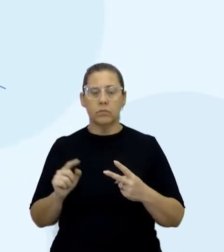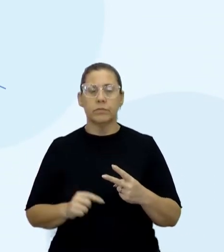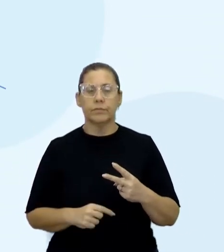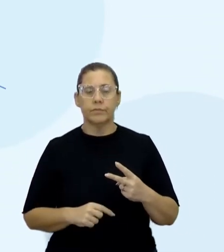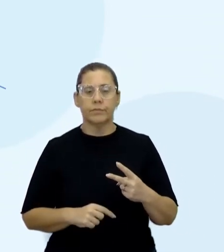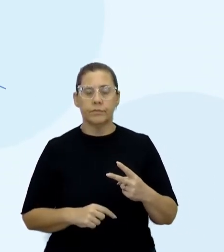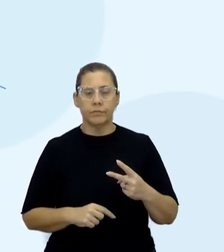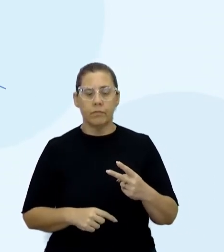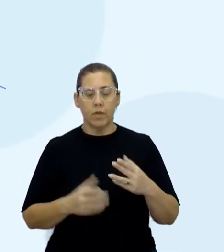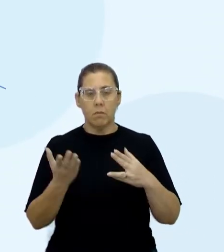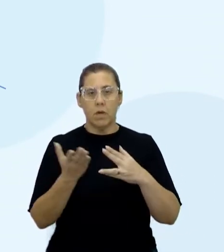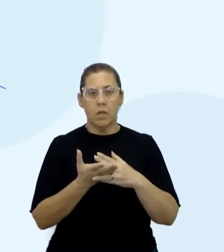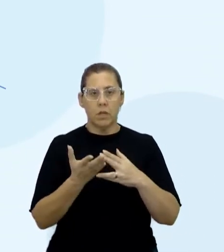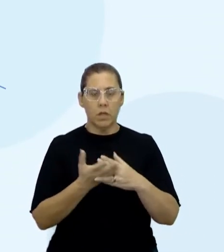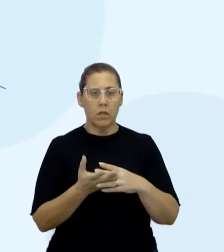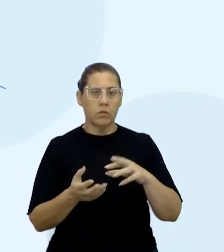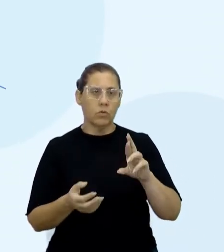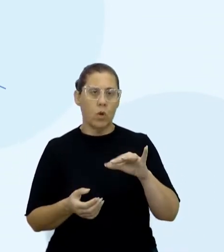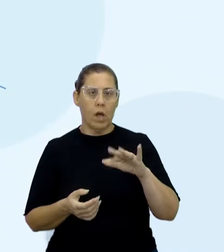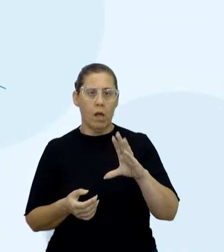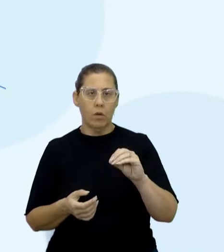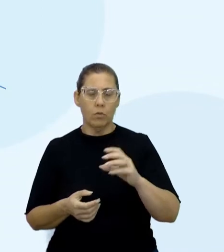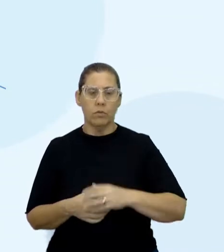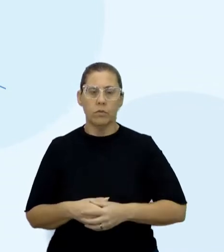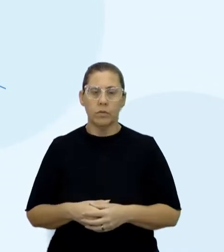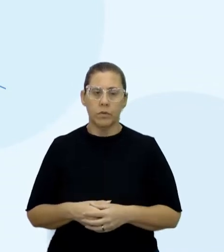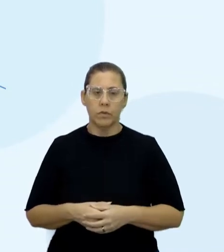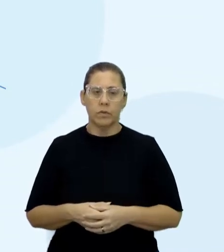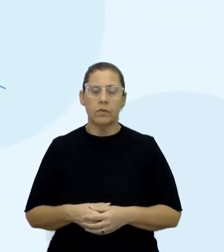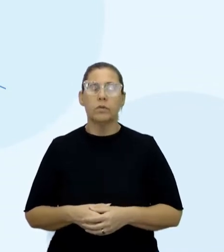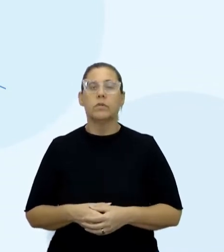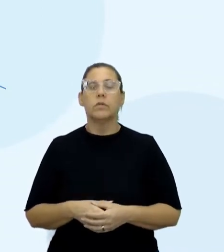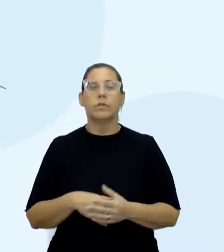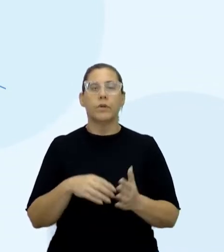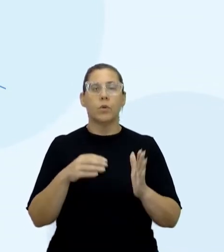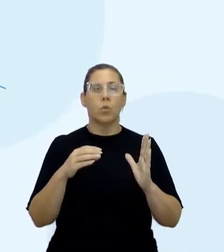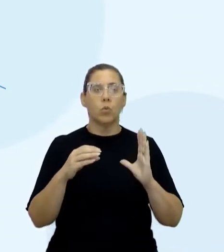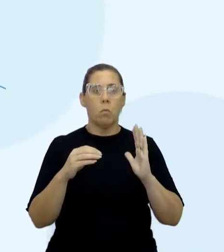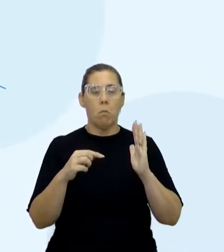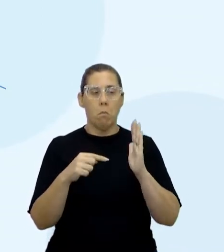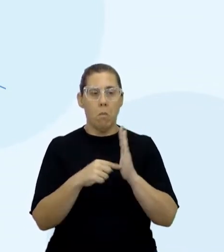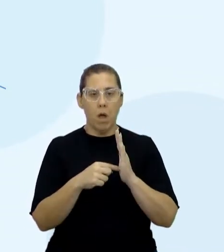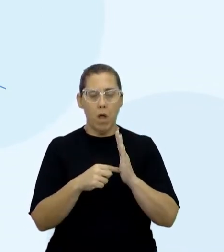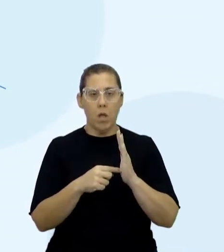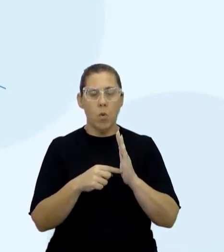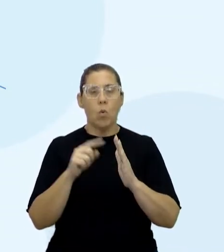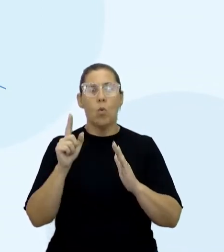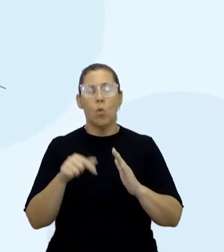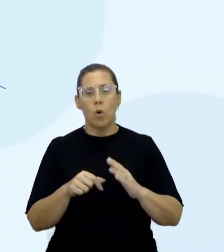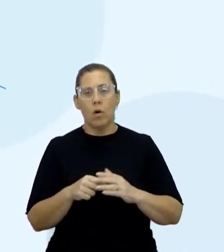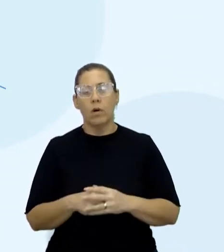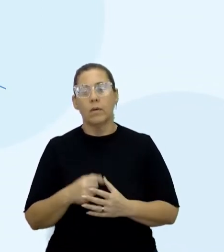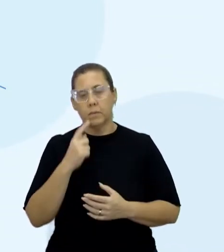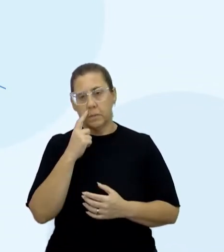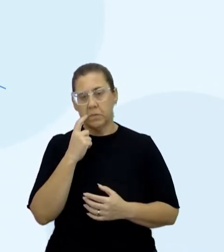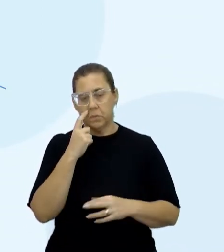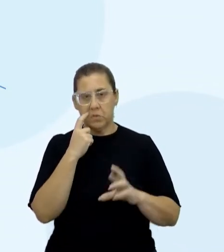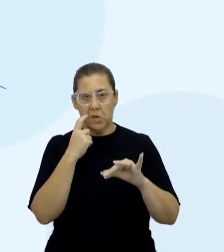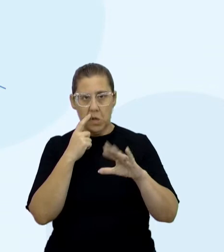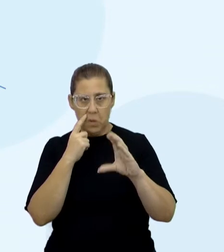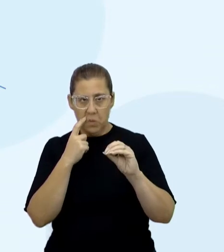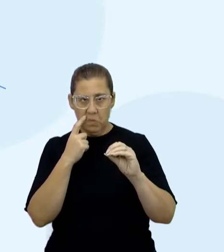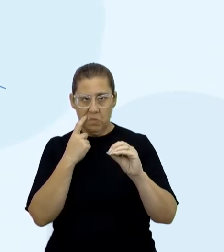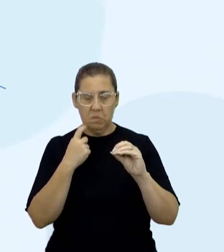já te falei, é metade do raio. E esse ponto aqui, que é o ponto centro, que é justamente o correspondente ao